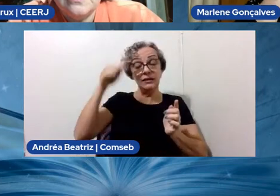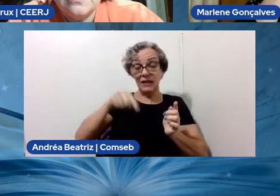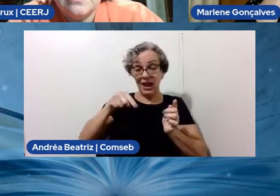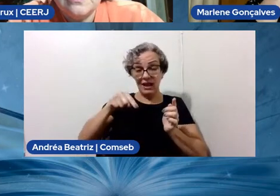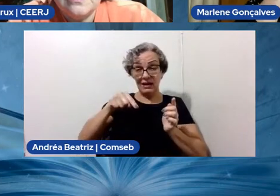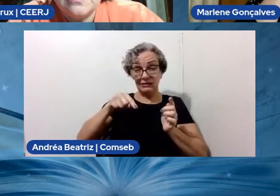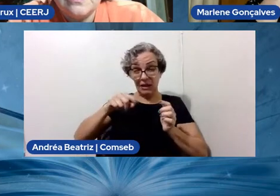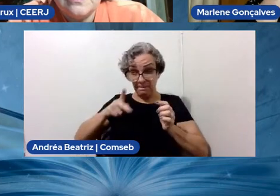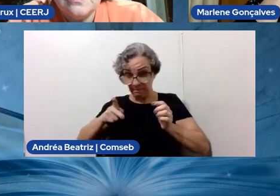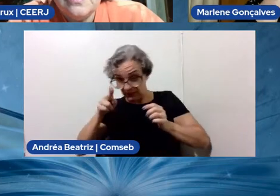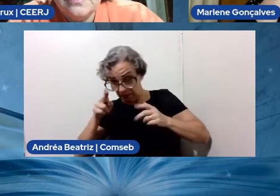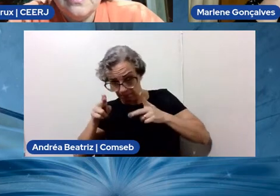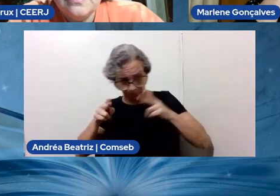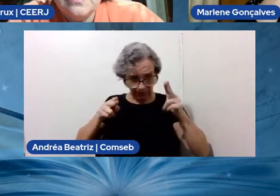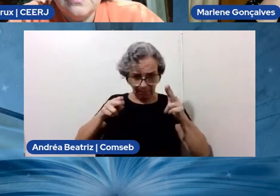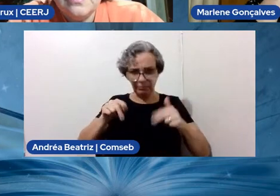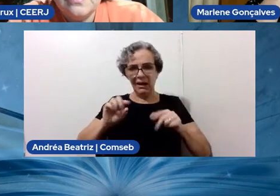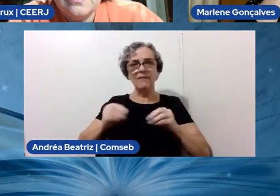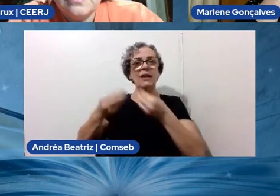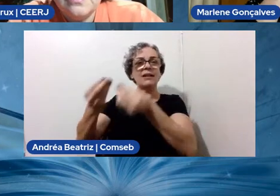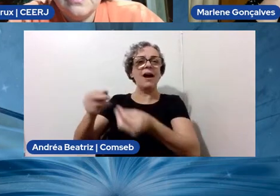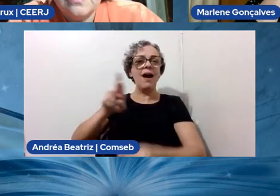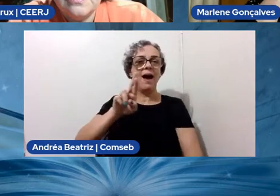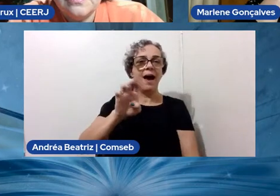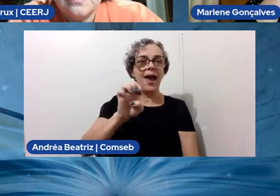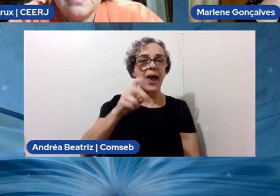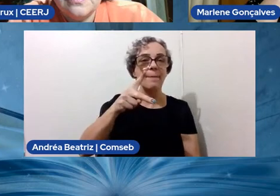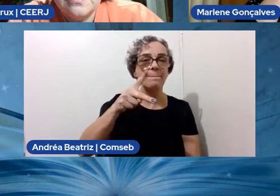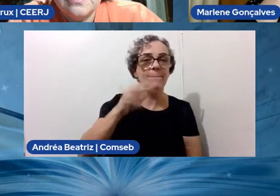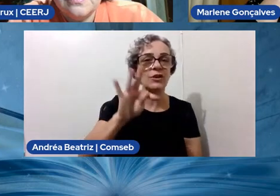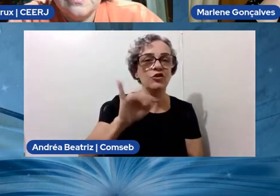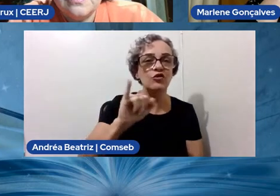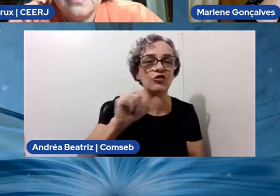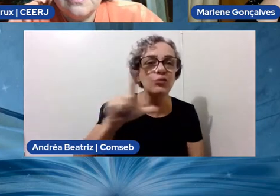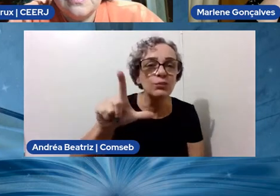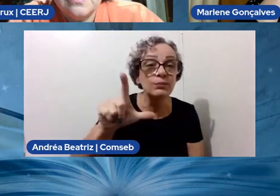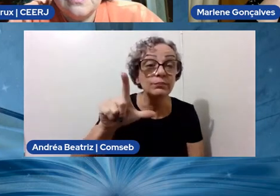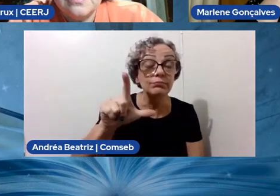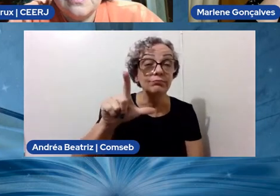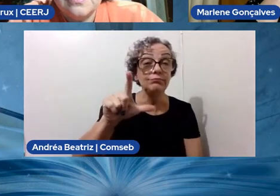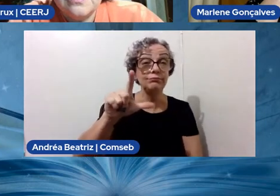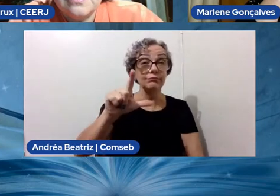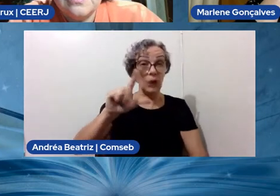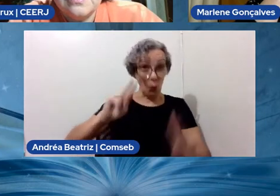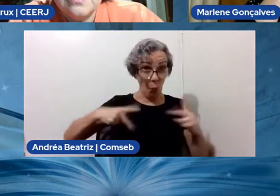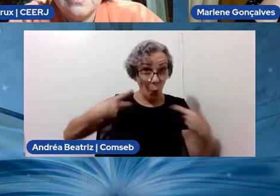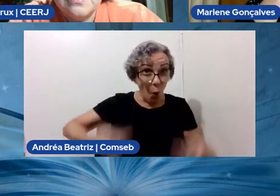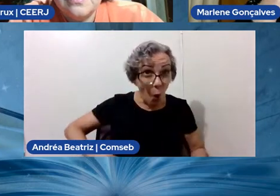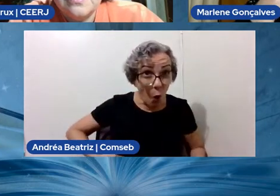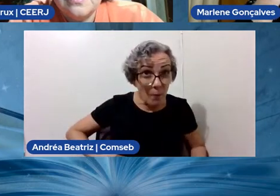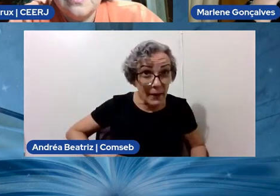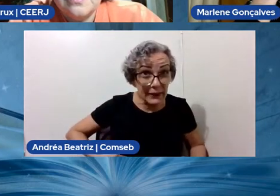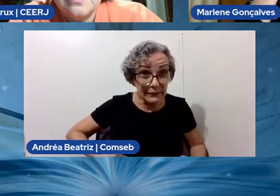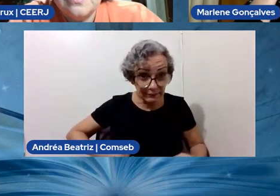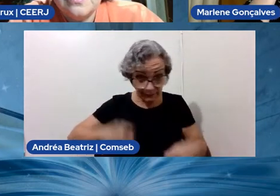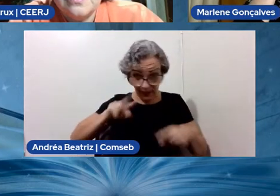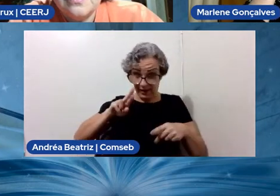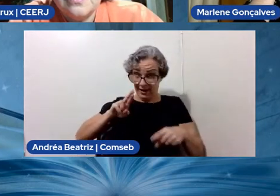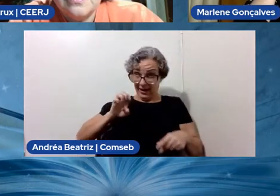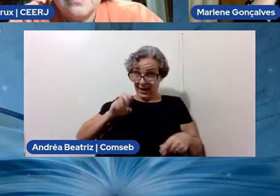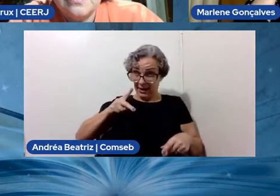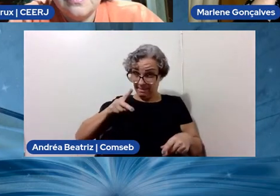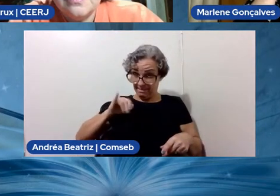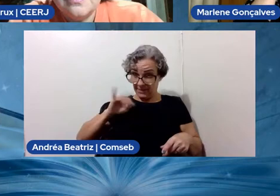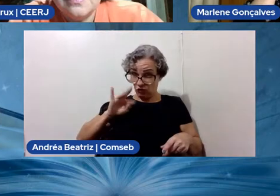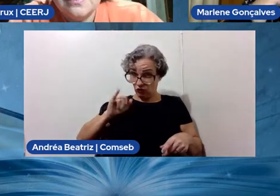não é verdade, porque o homem não veio do réptil. Realmente o homem não veio do réptil, mas a incorporação